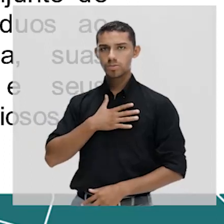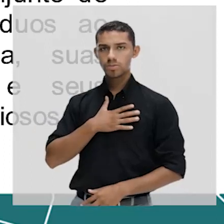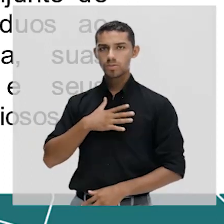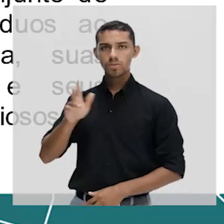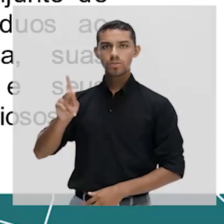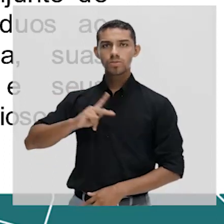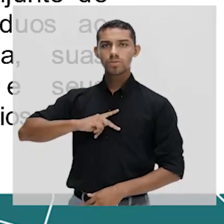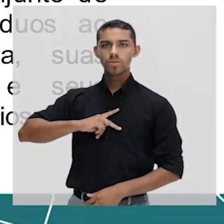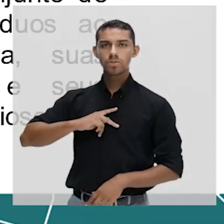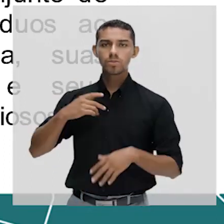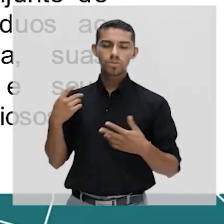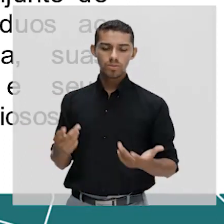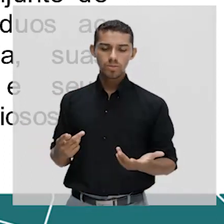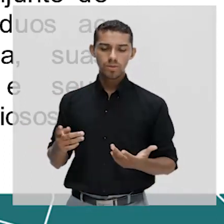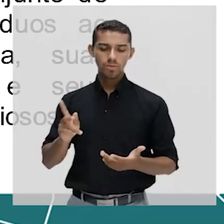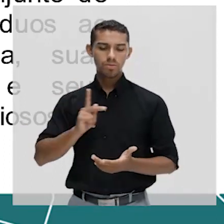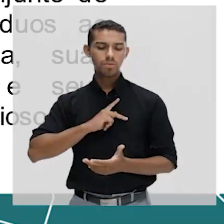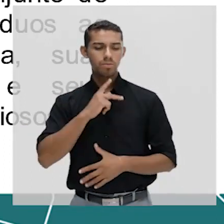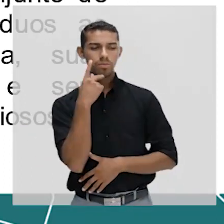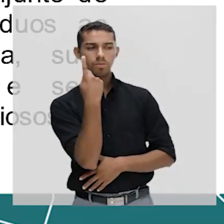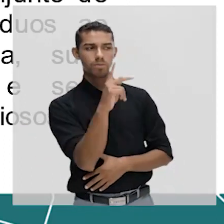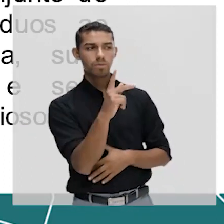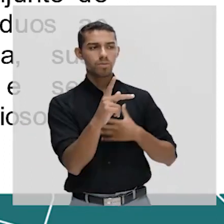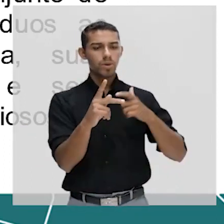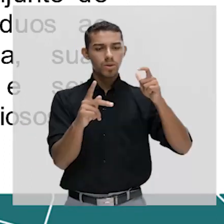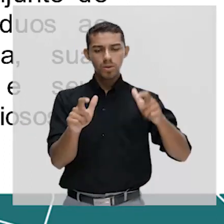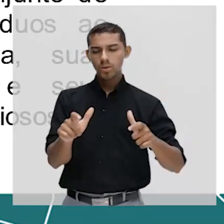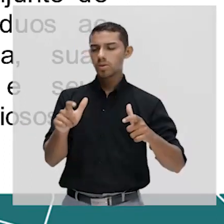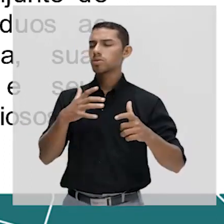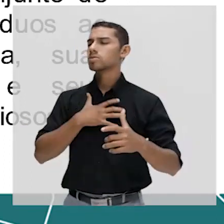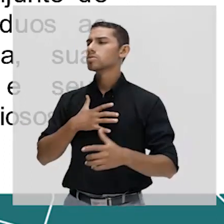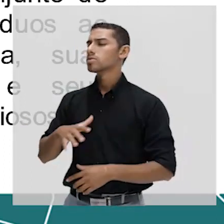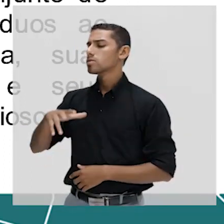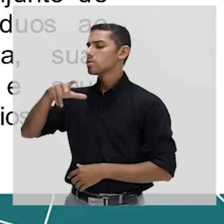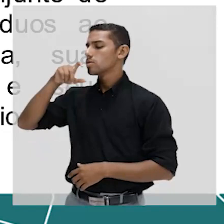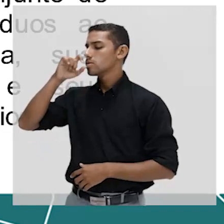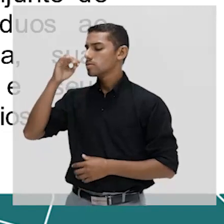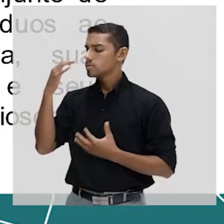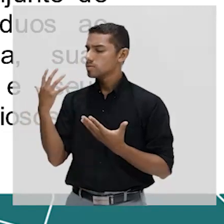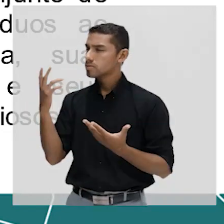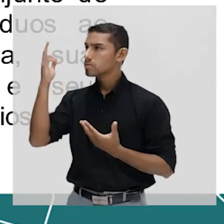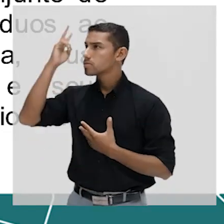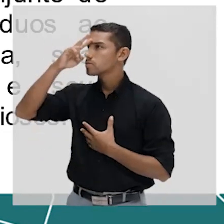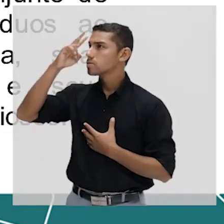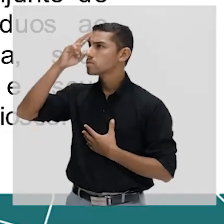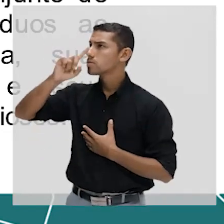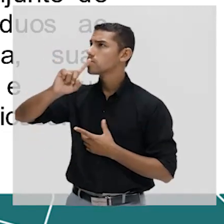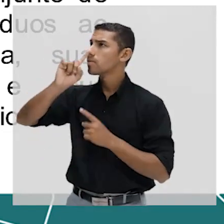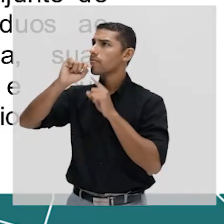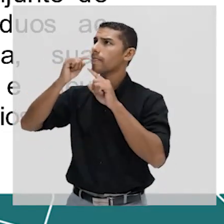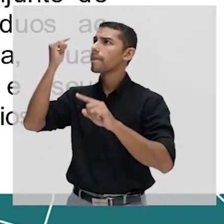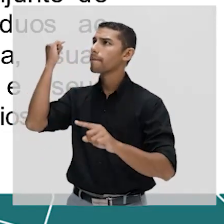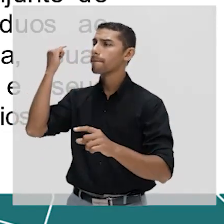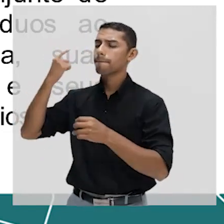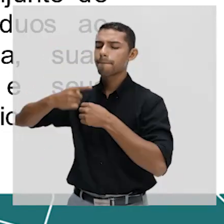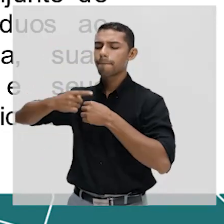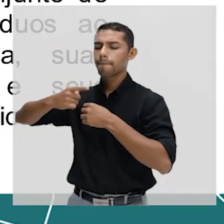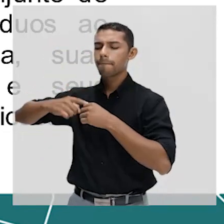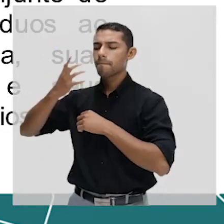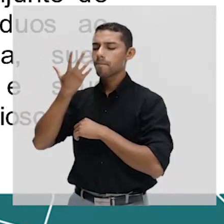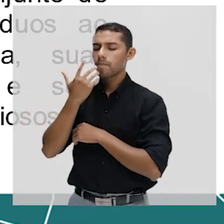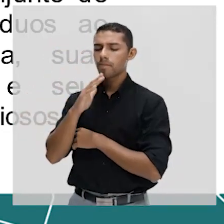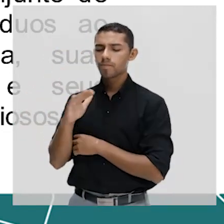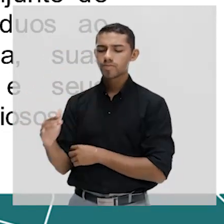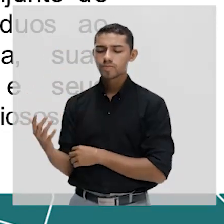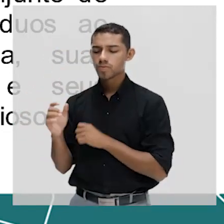de paisagem, que tem pessoas quando sentem às vezes aquele cheiro de grama molhada, né? Já vem aquela ideia, já consegue configurar